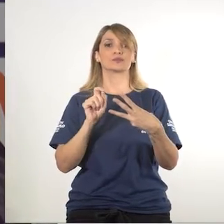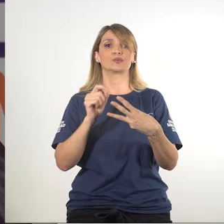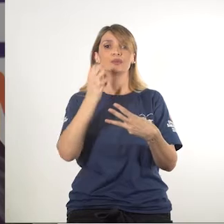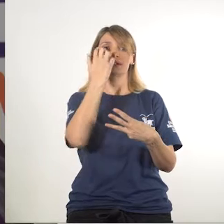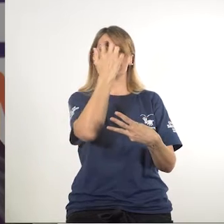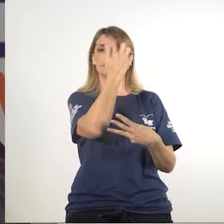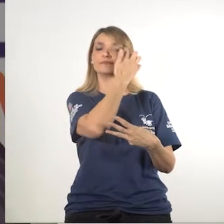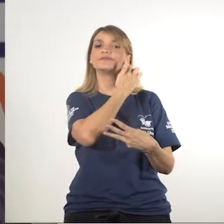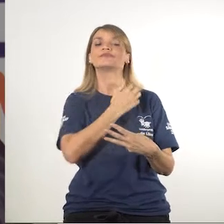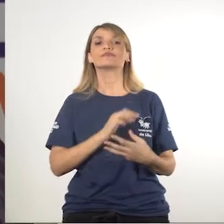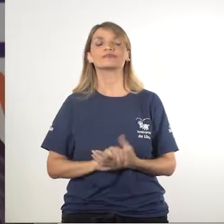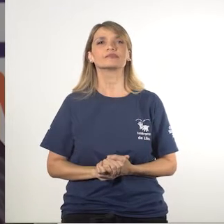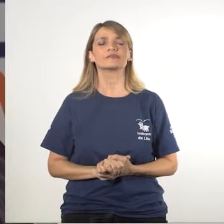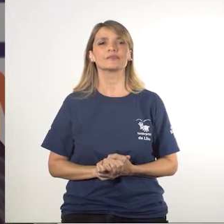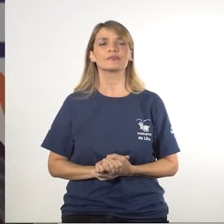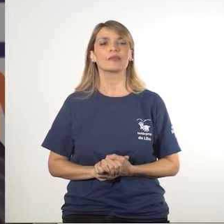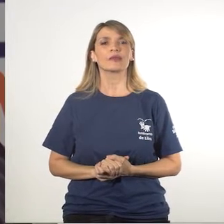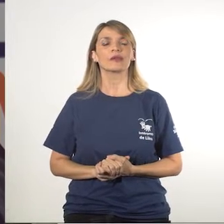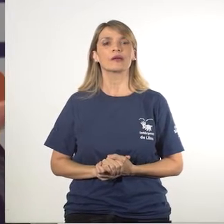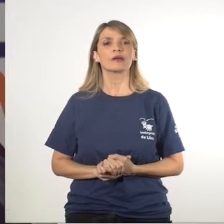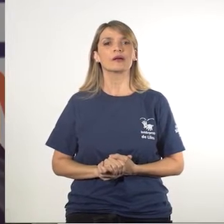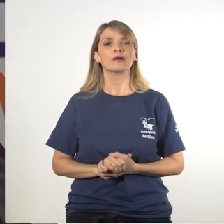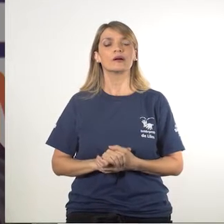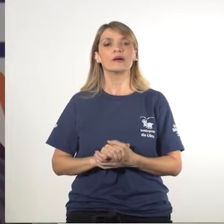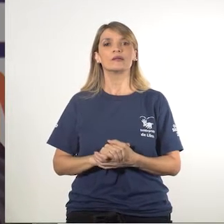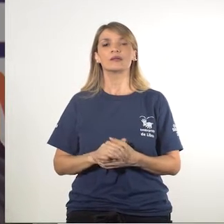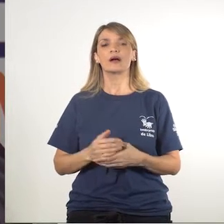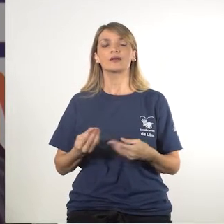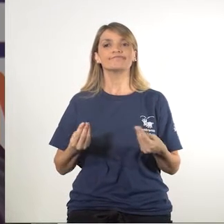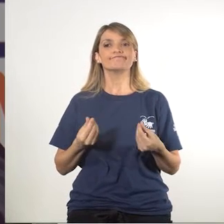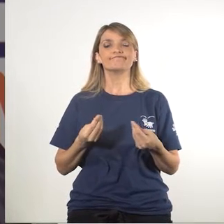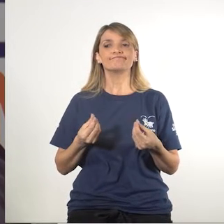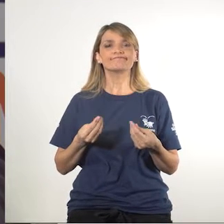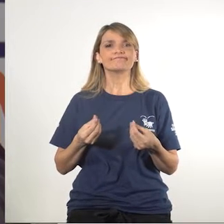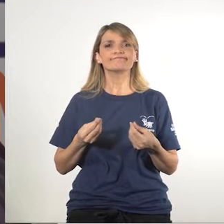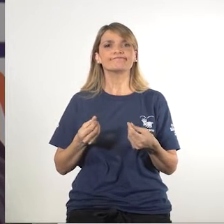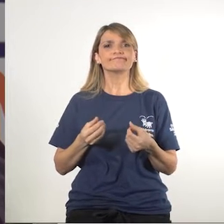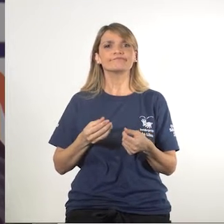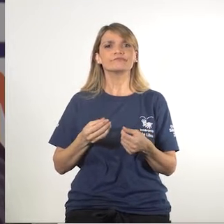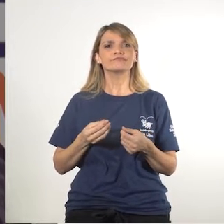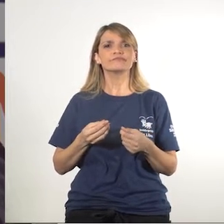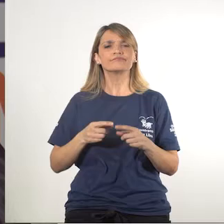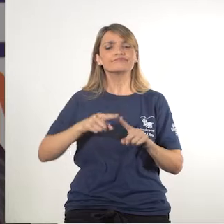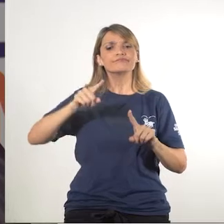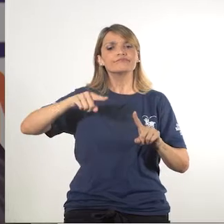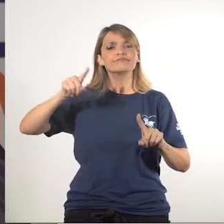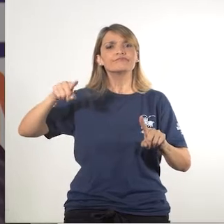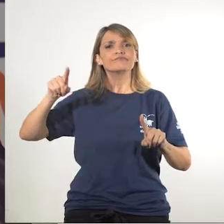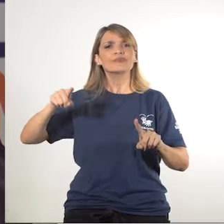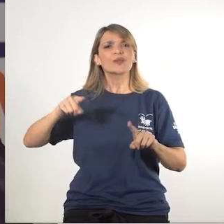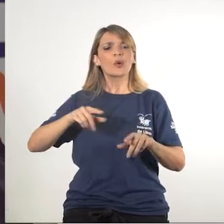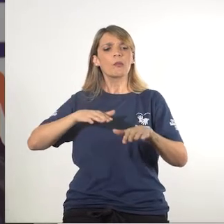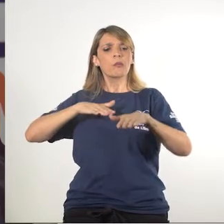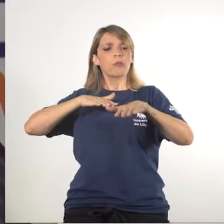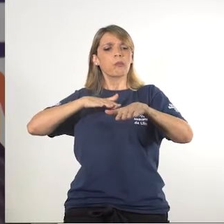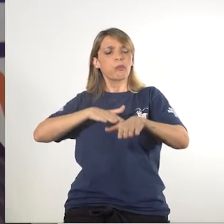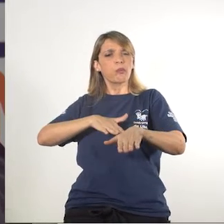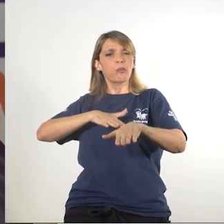índice é o número ou as estimativas de lentidão no trânsito.